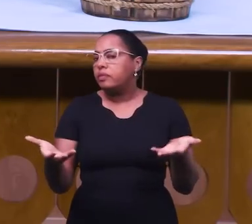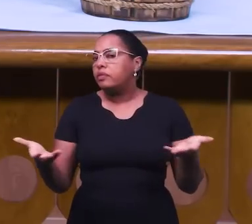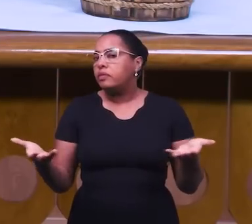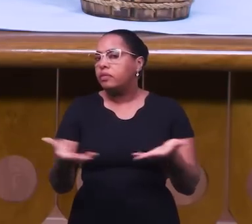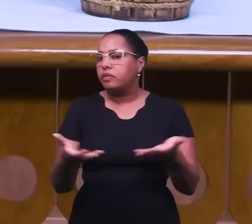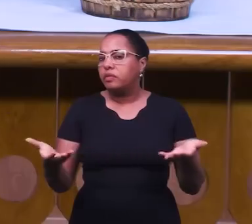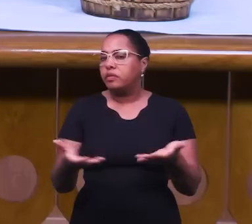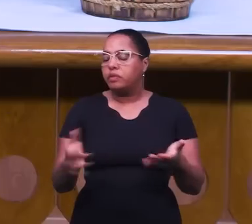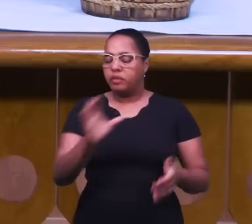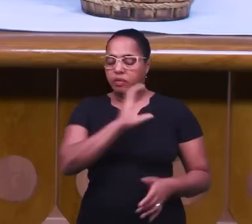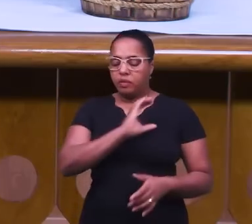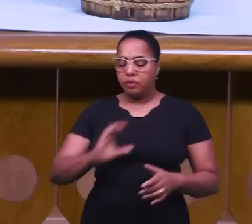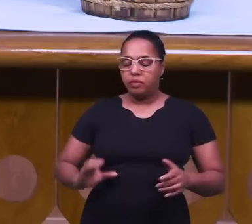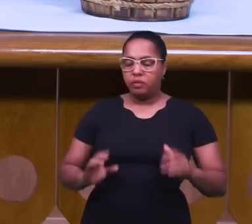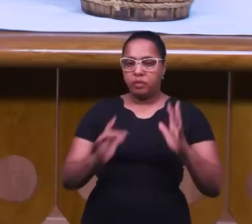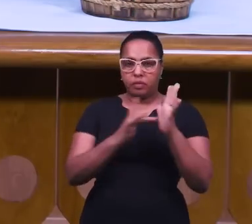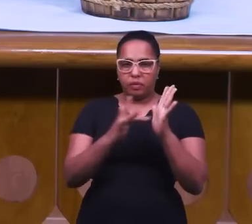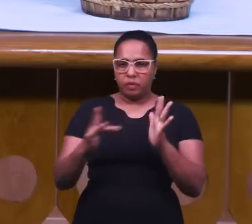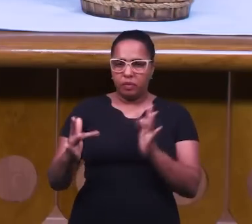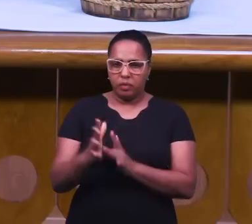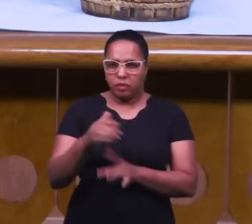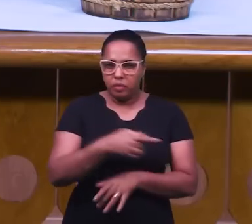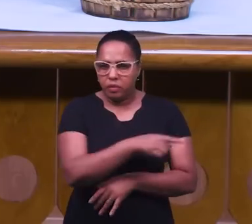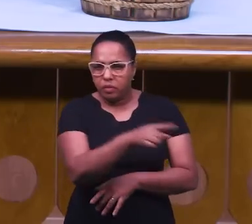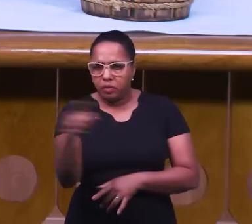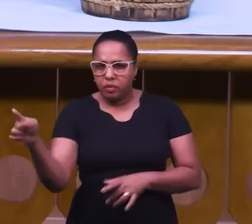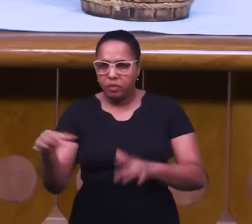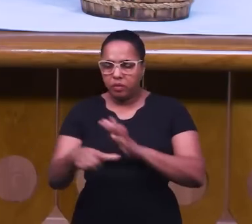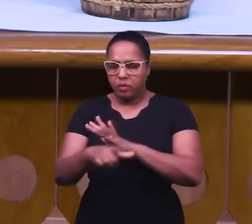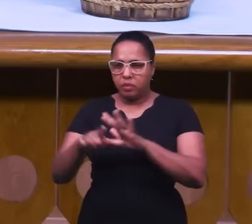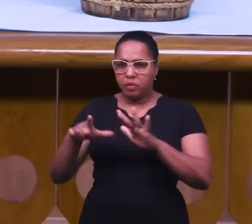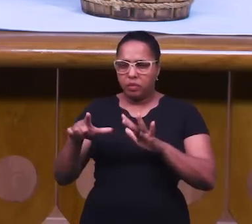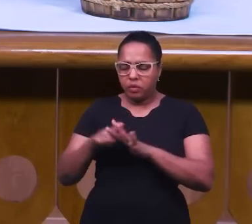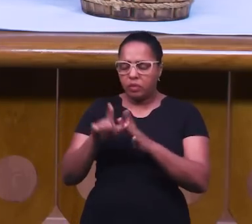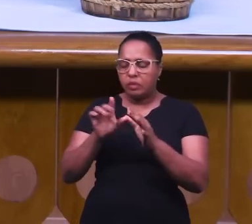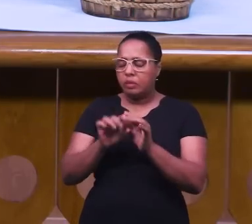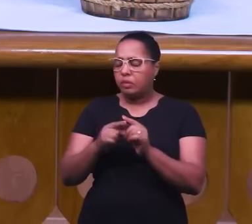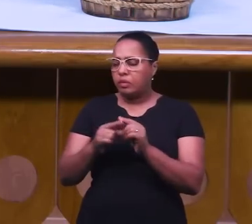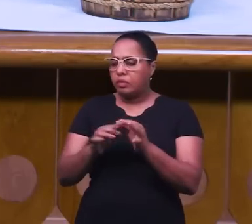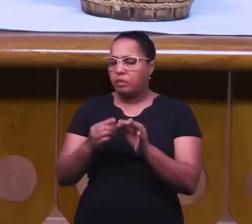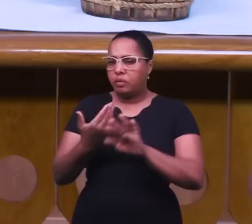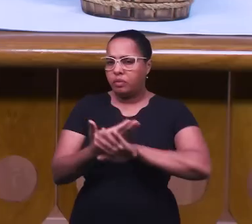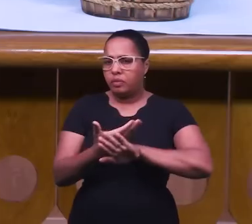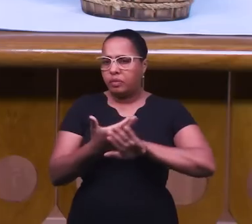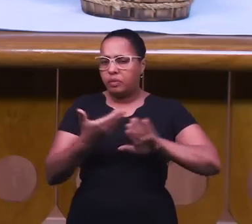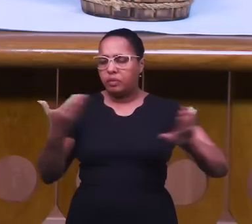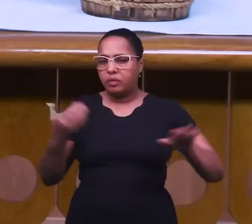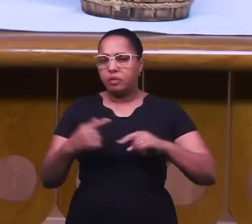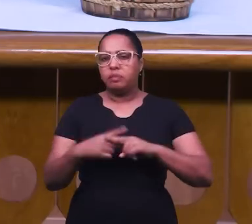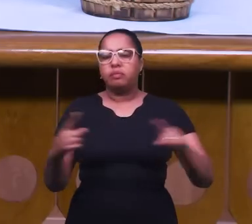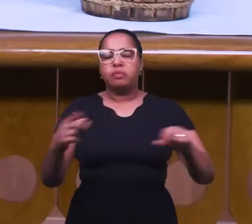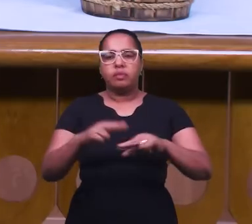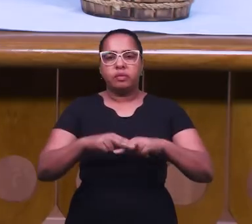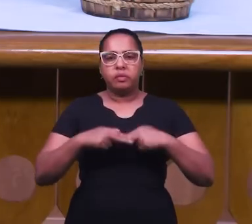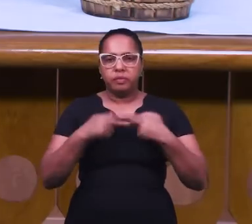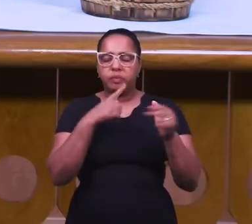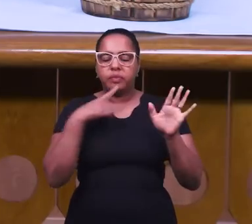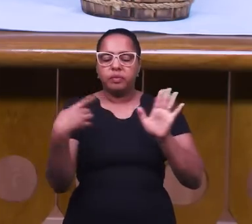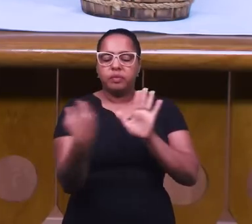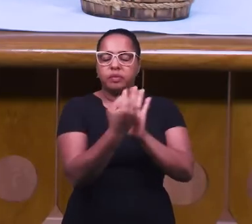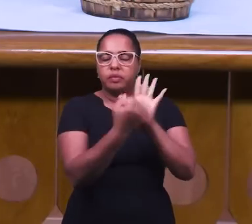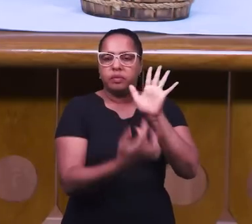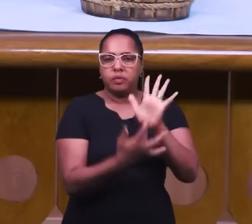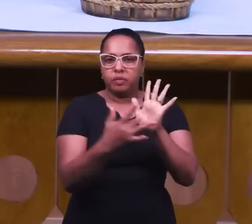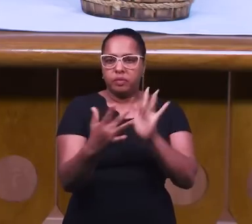agora, em Cristo Jesus, vós que antes estáveis longe, já pelo sangue de